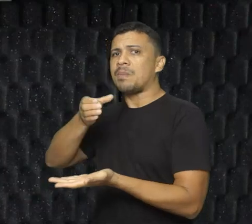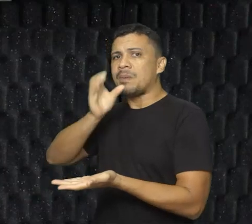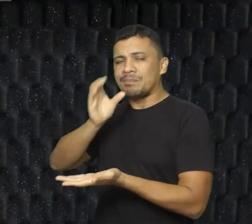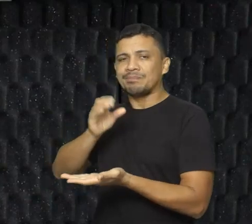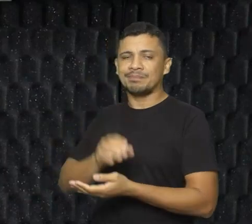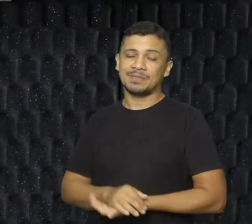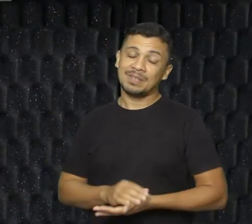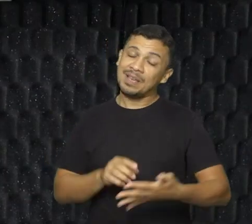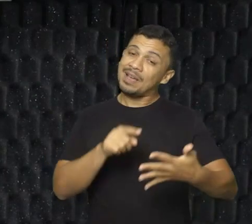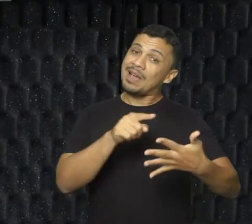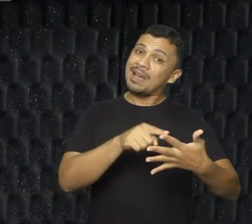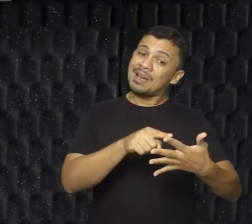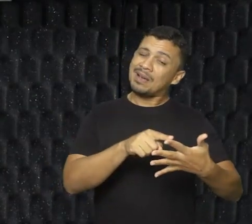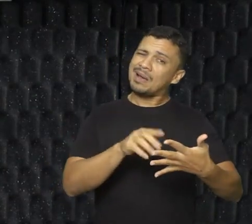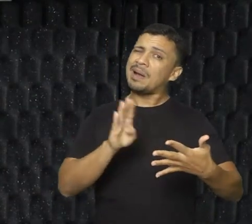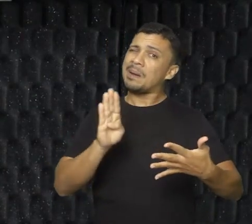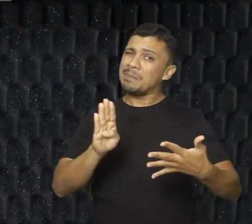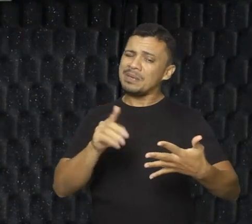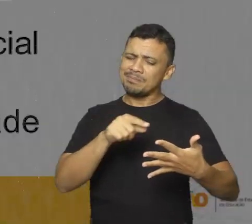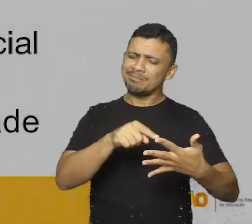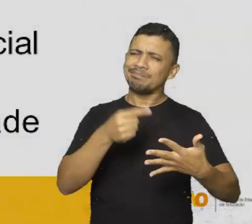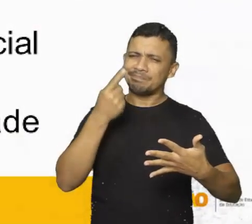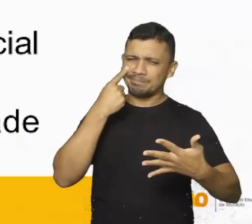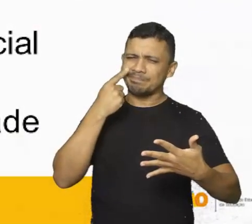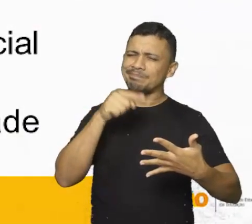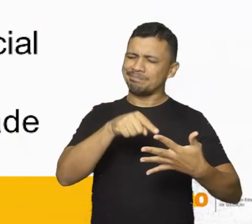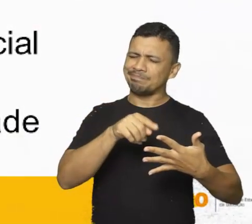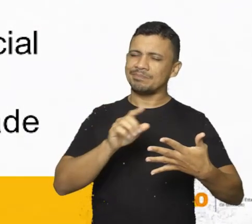B poderia resolver a nossa questão.